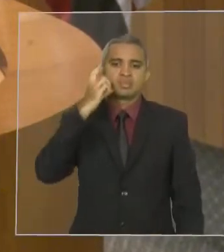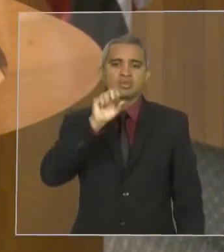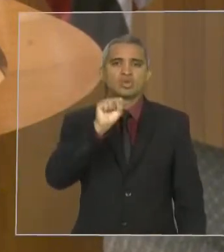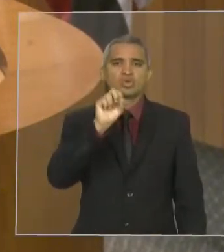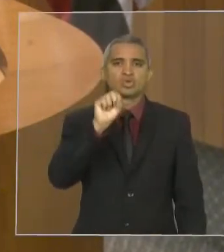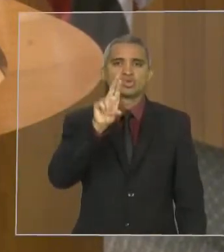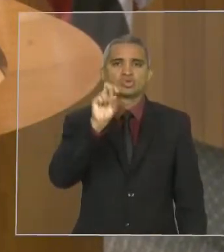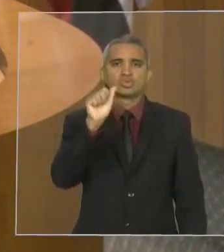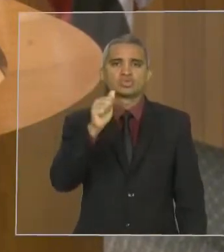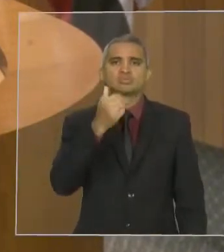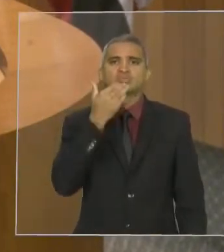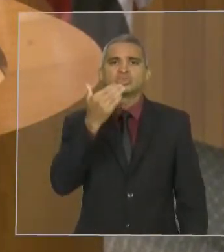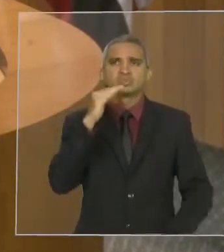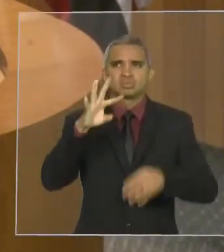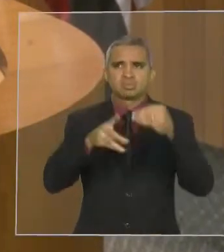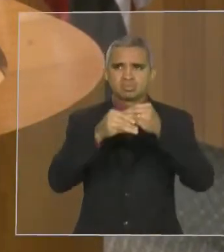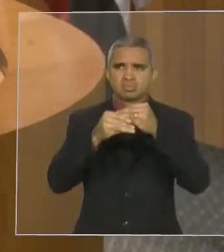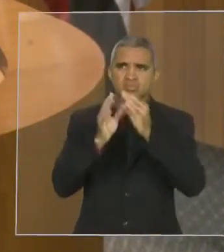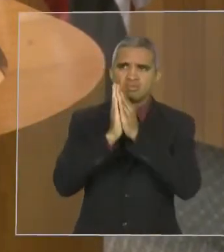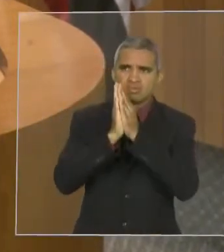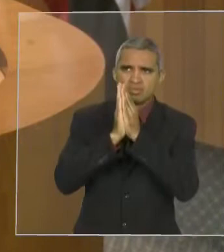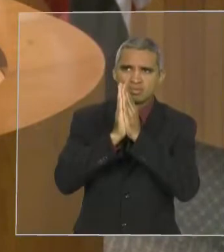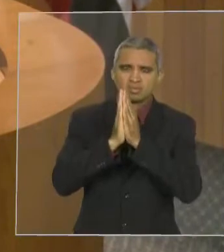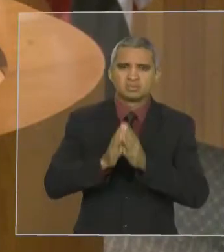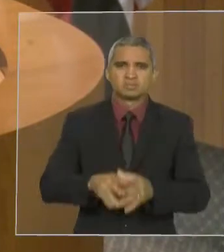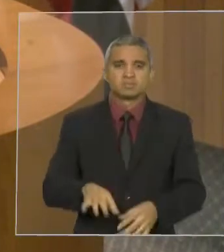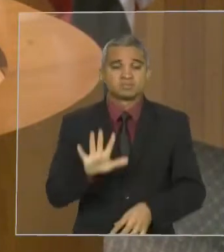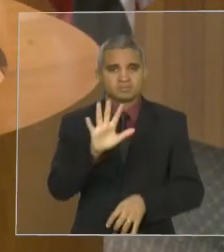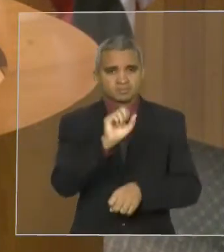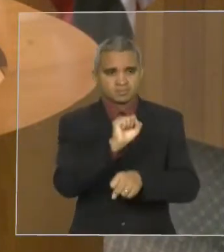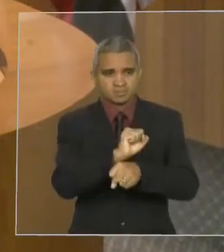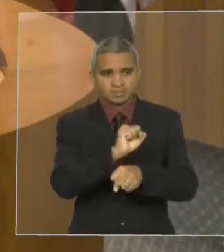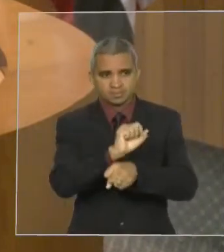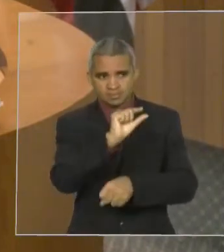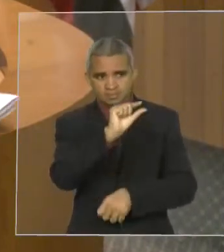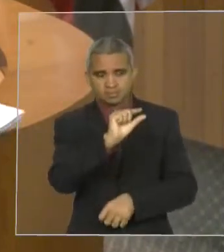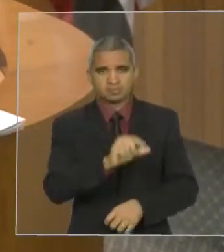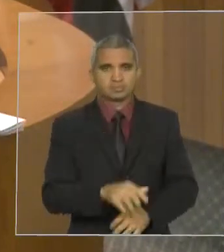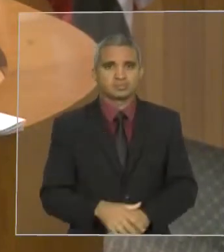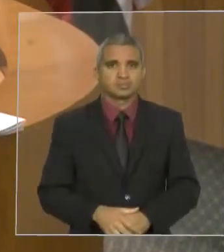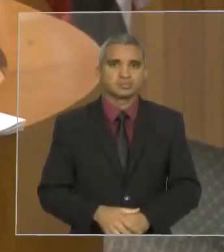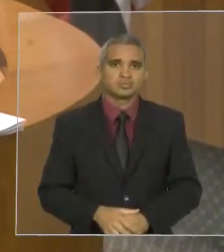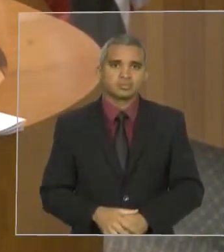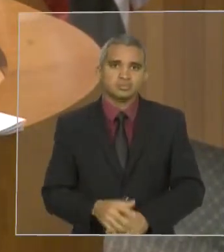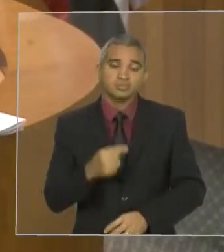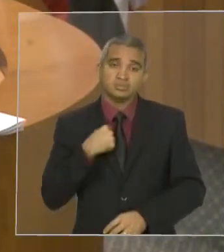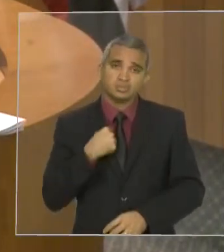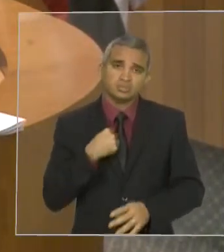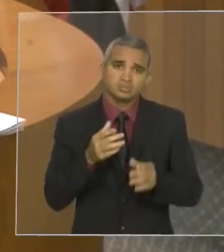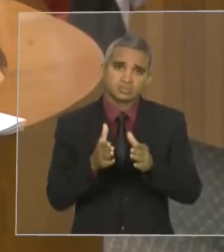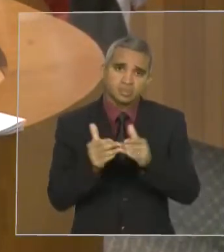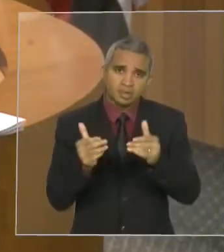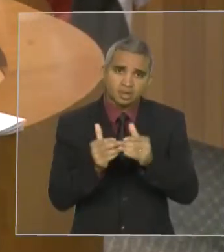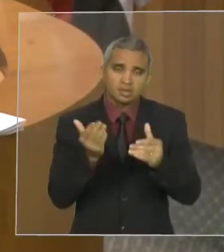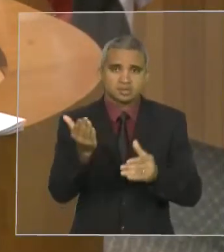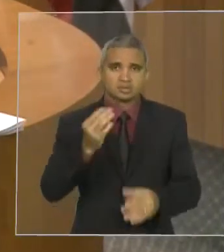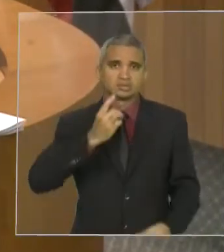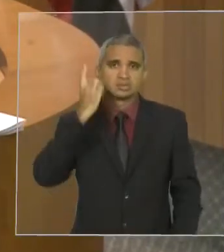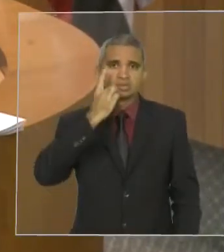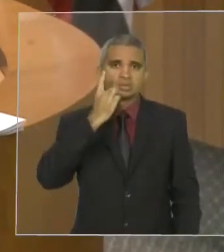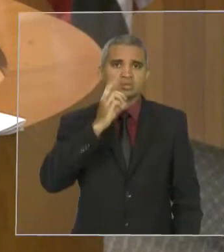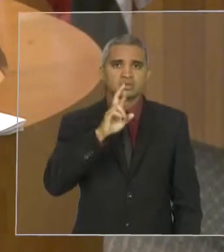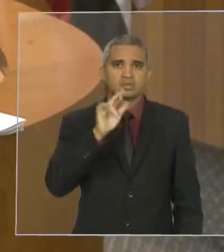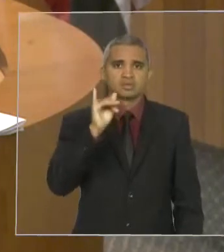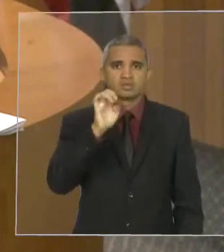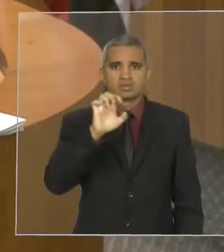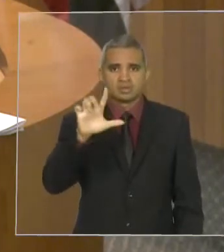Concedo já, deputado Souza Neto. Um apelo que faço ao autor do requerimento, para que possa retirar, e quem sabe,